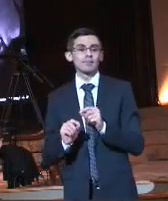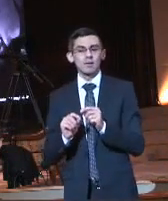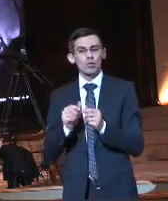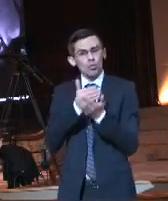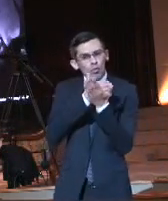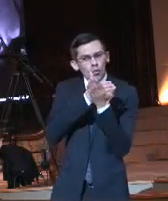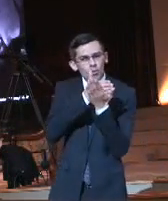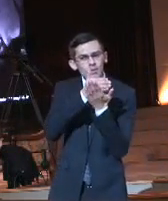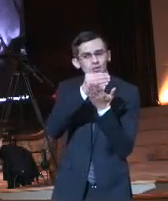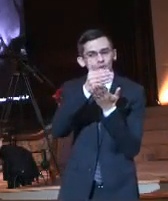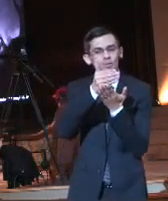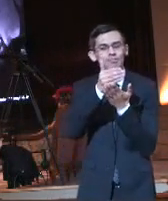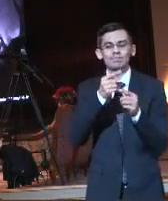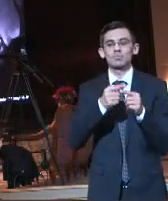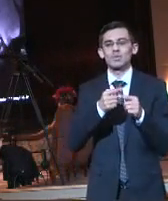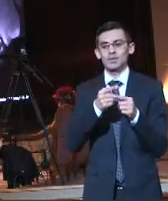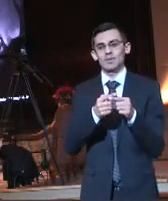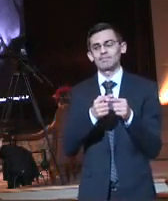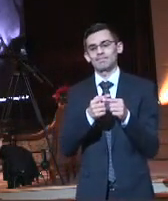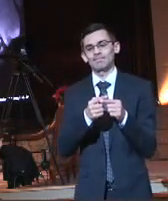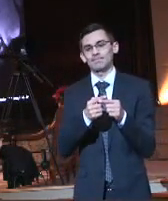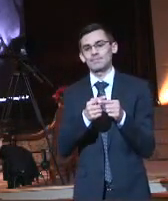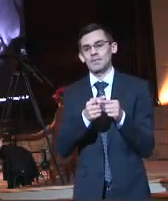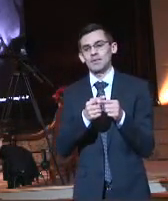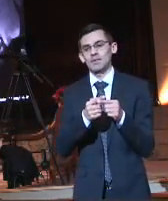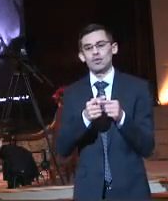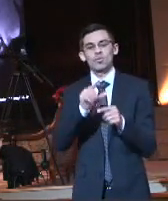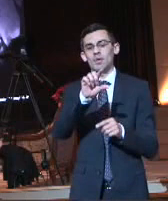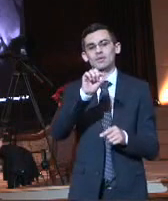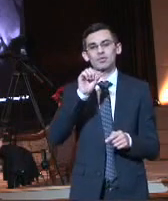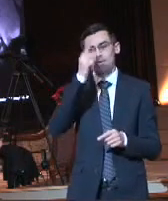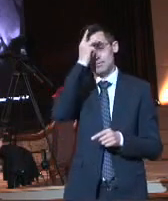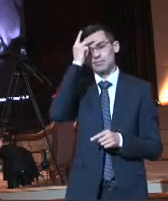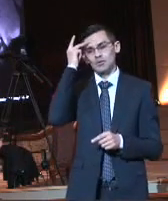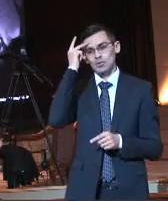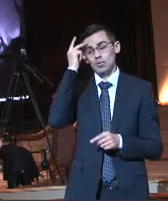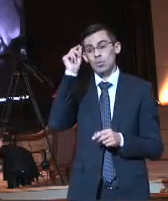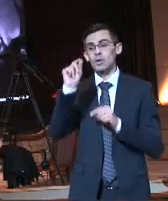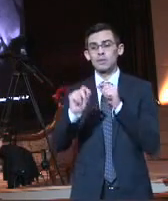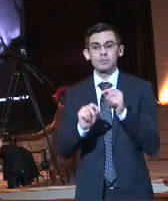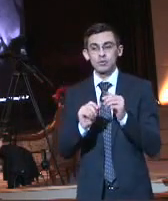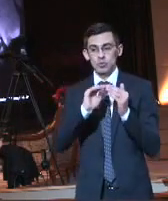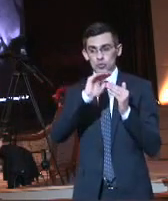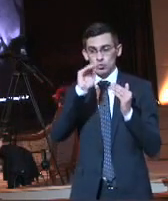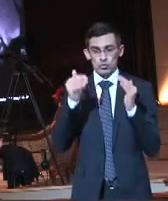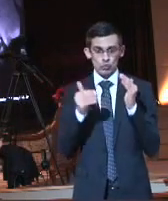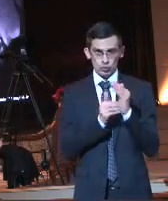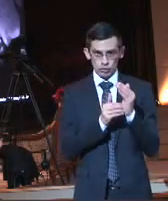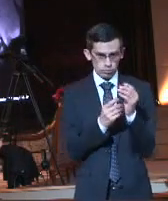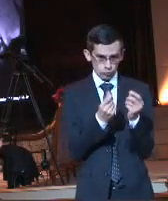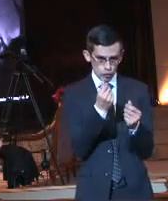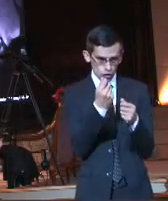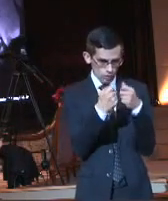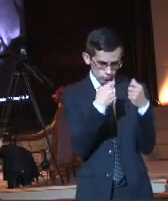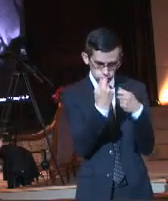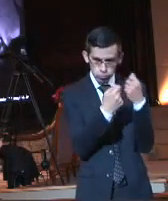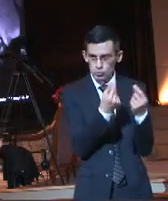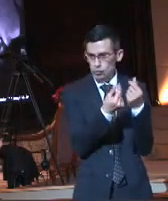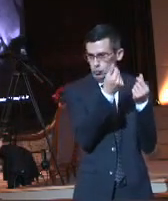teve como origem uma atitude dessa pessoa. Ele pegou todas as suas economias